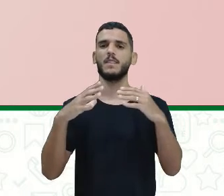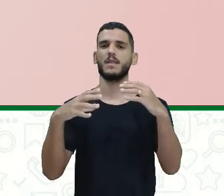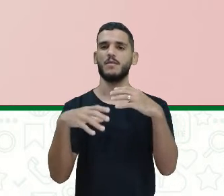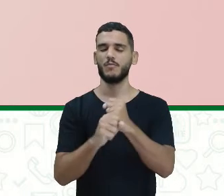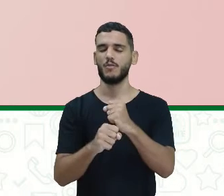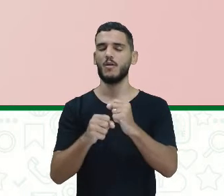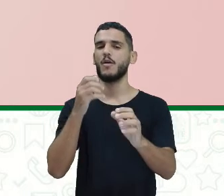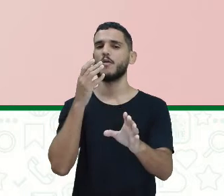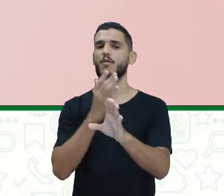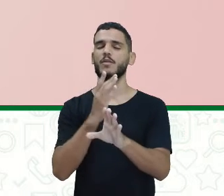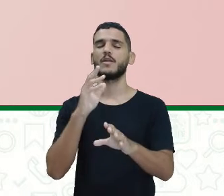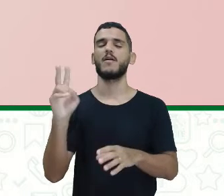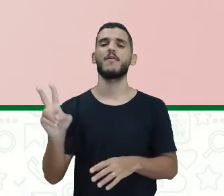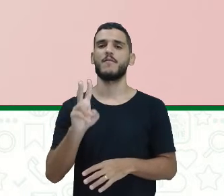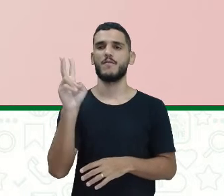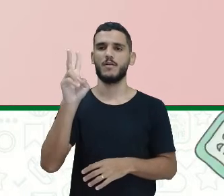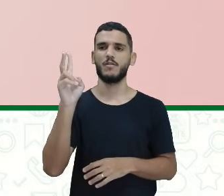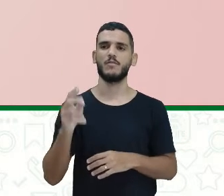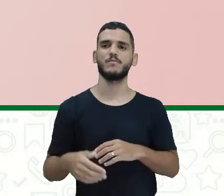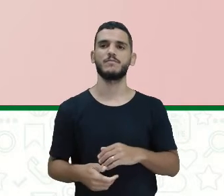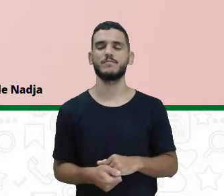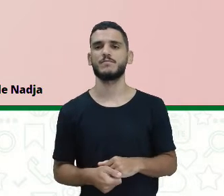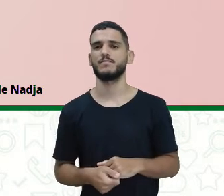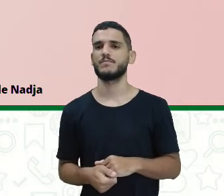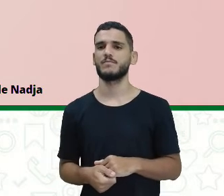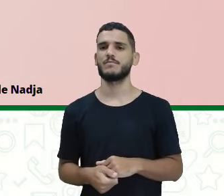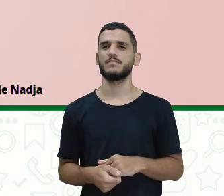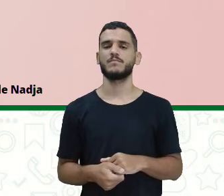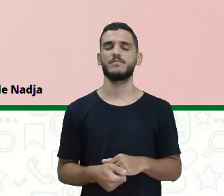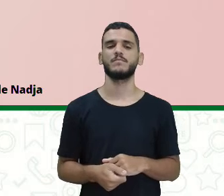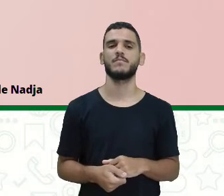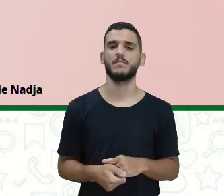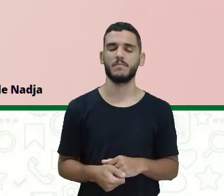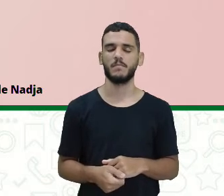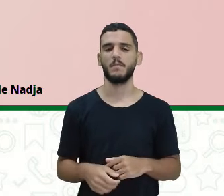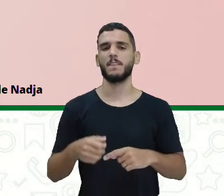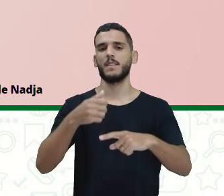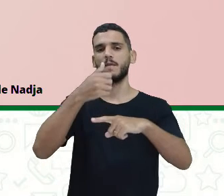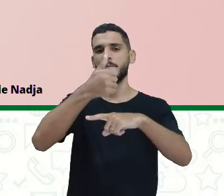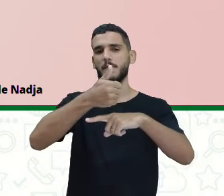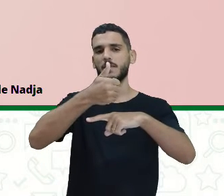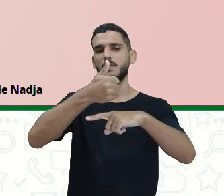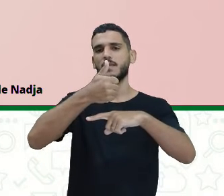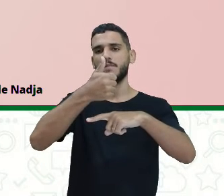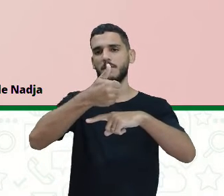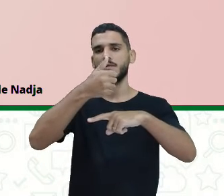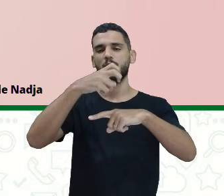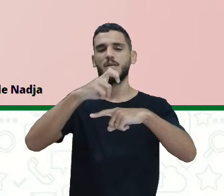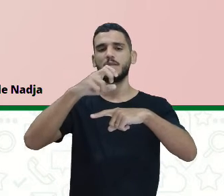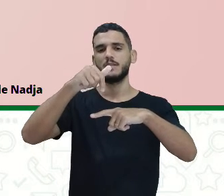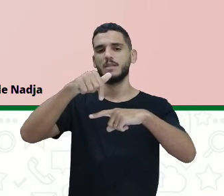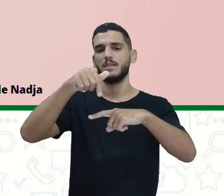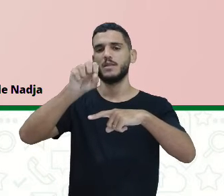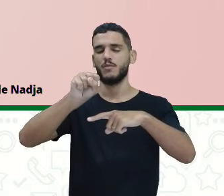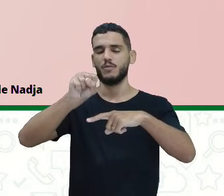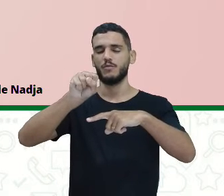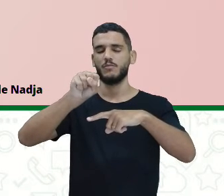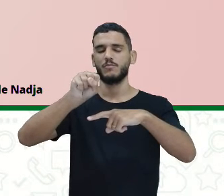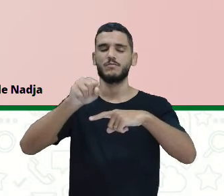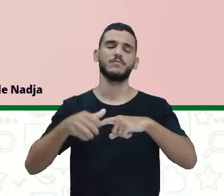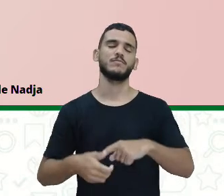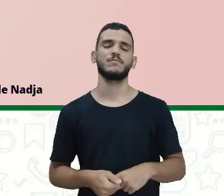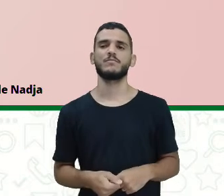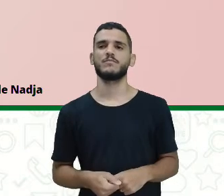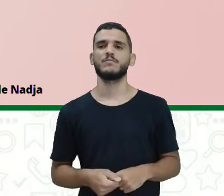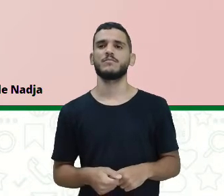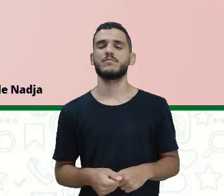vou encontrar esse valor, olha. Eu vou encontrar 1.578, certo?